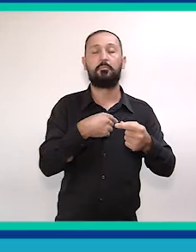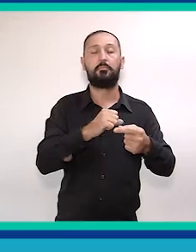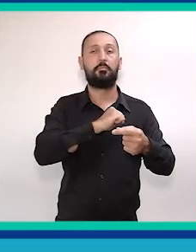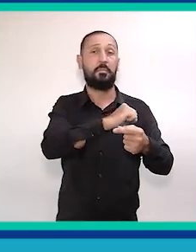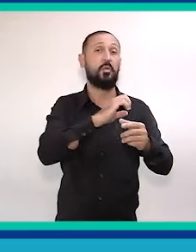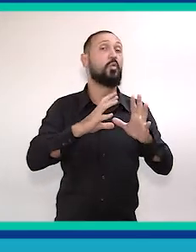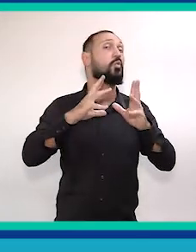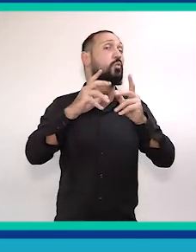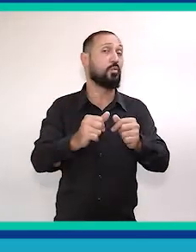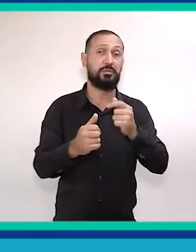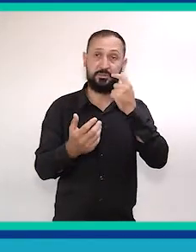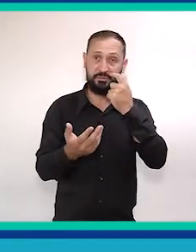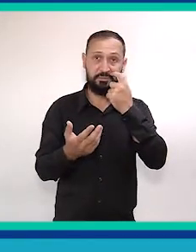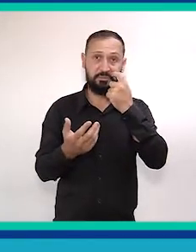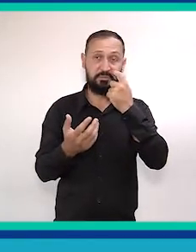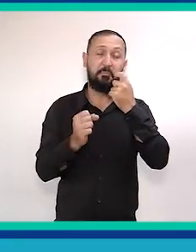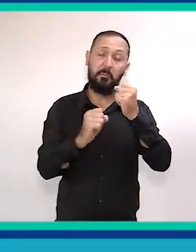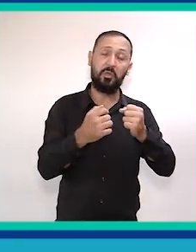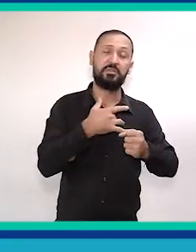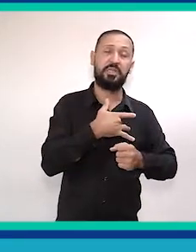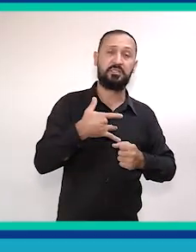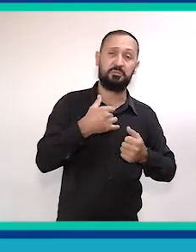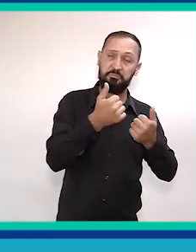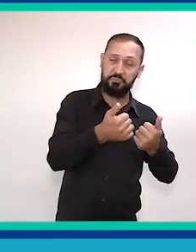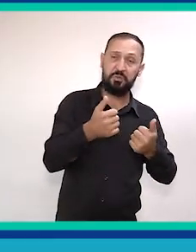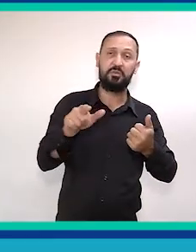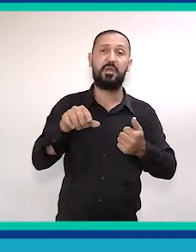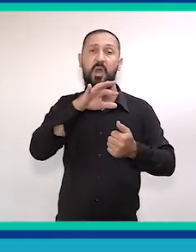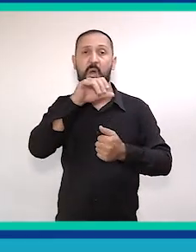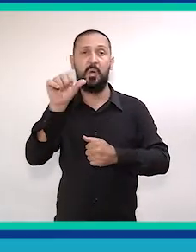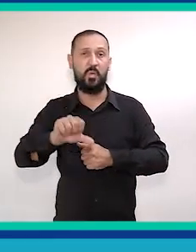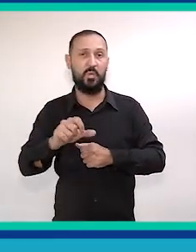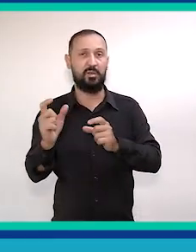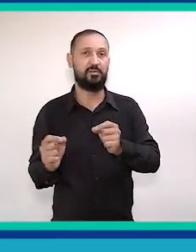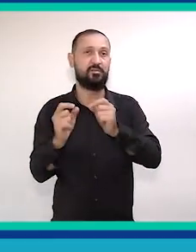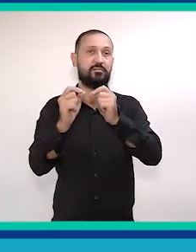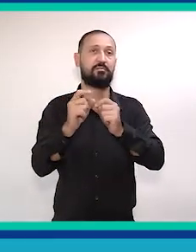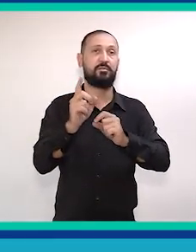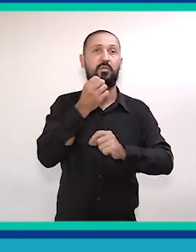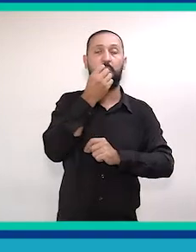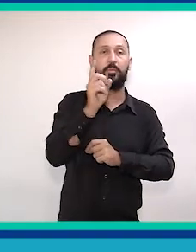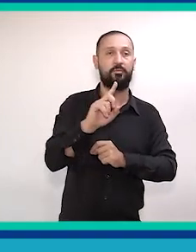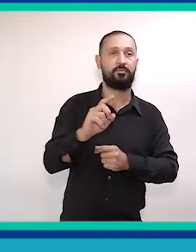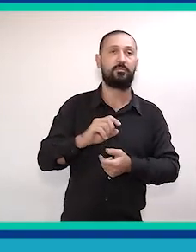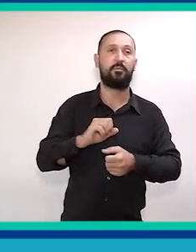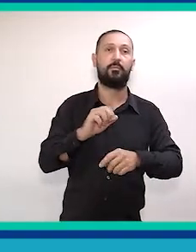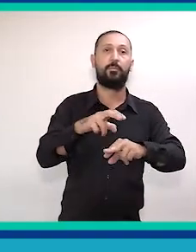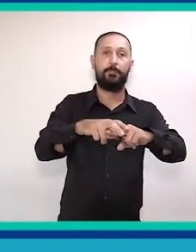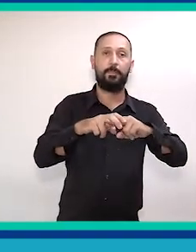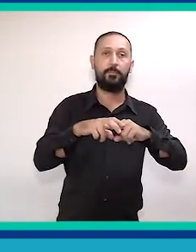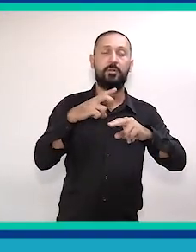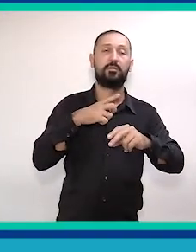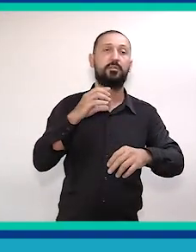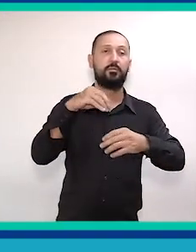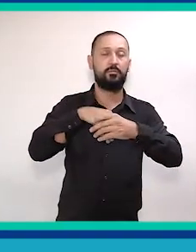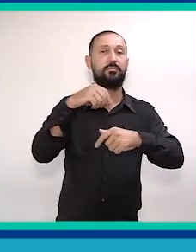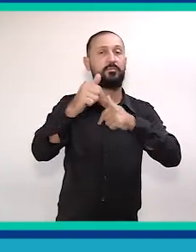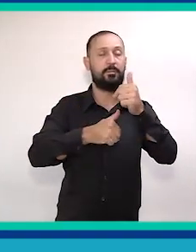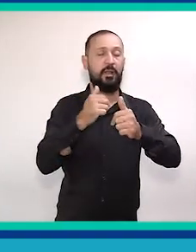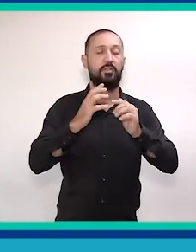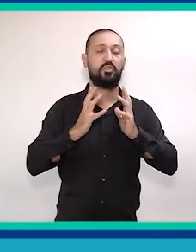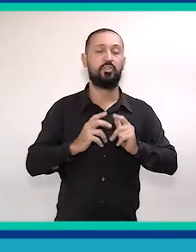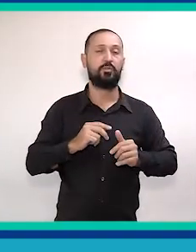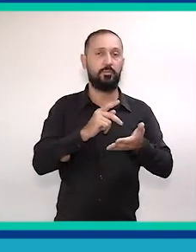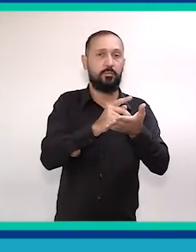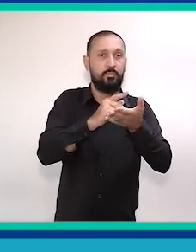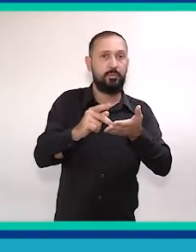células tumorais e 100% das células saudáveis. Então, nem de longe é um fármaco pronto. Por isso que, no